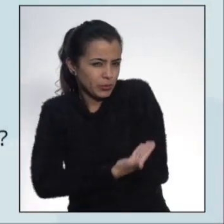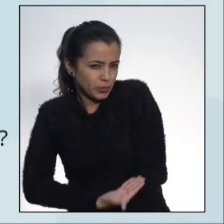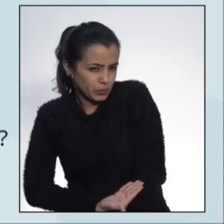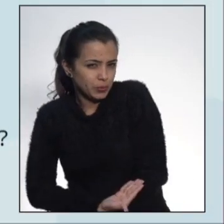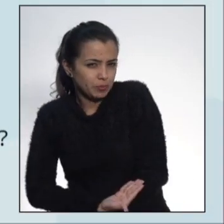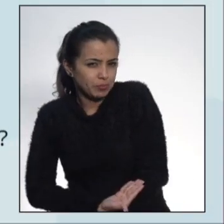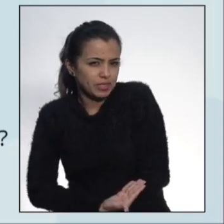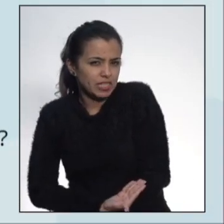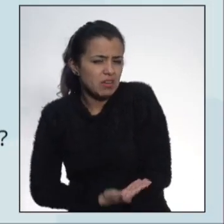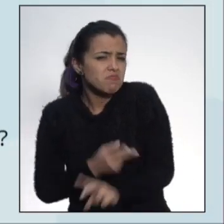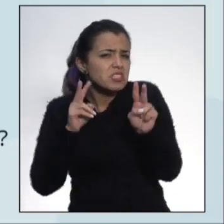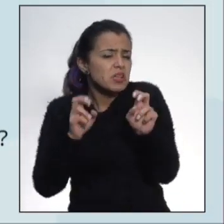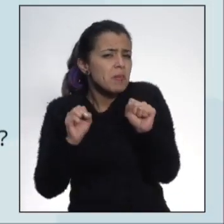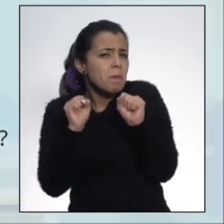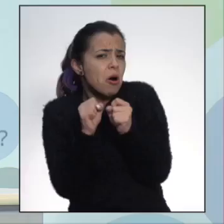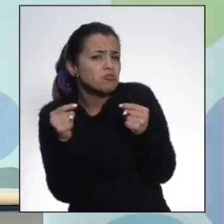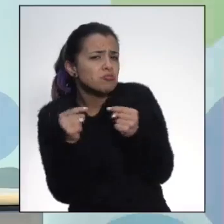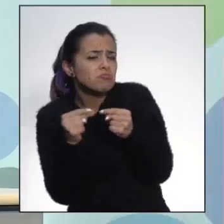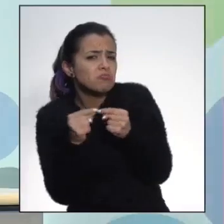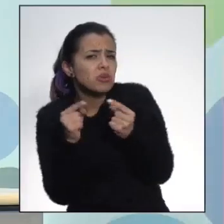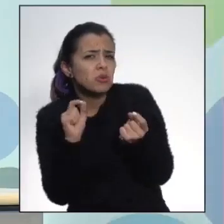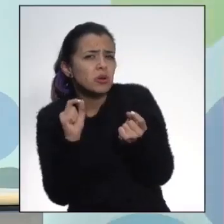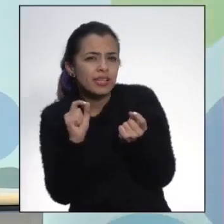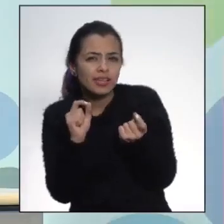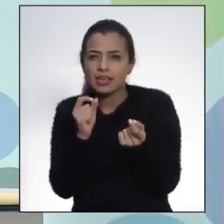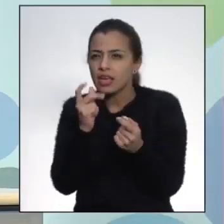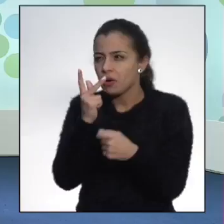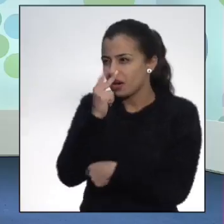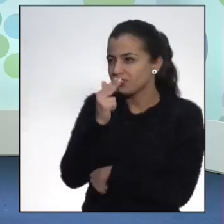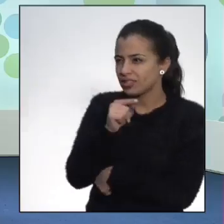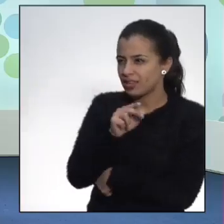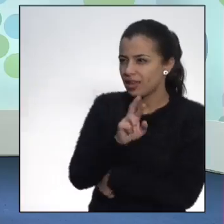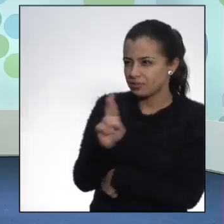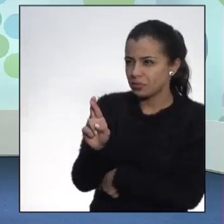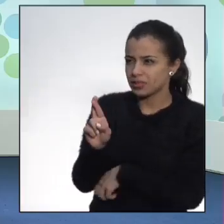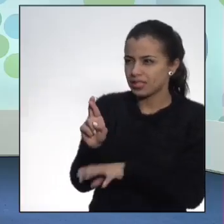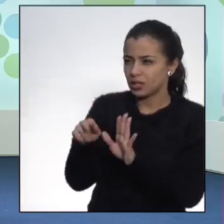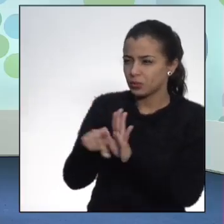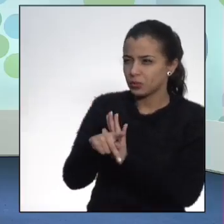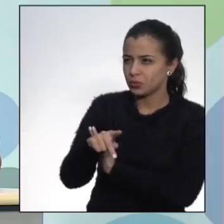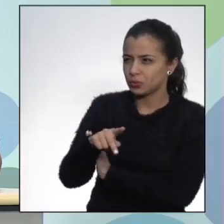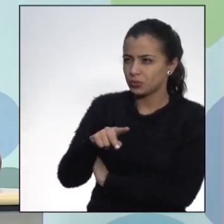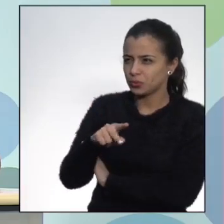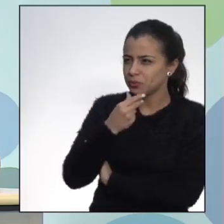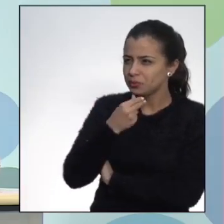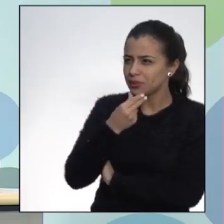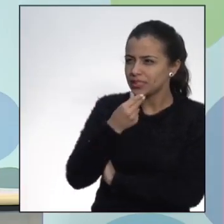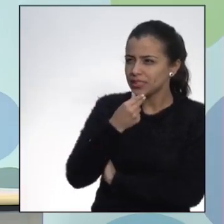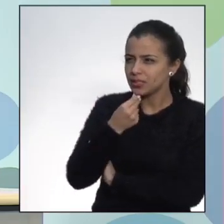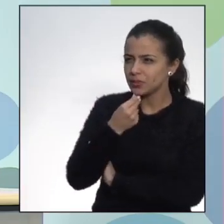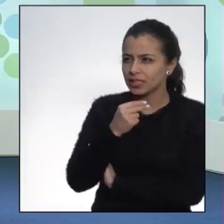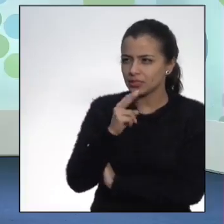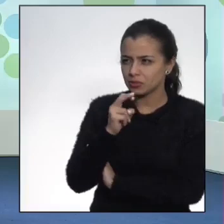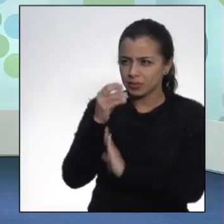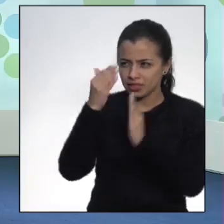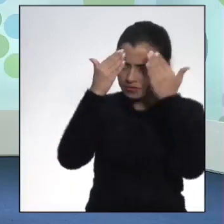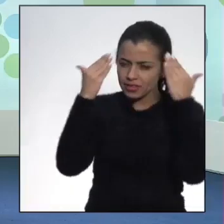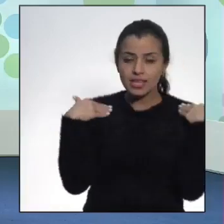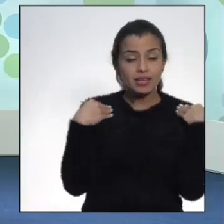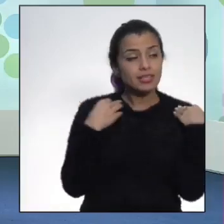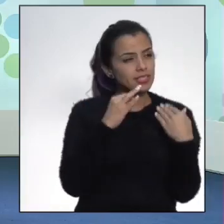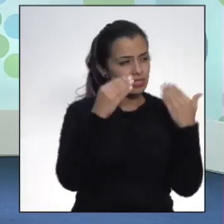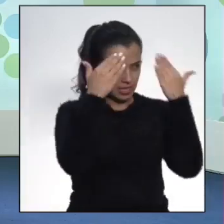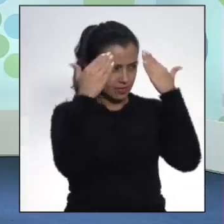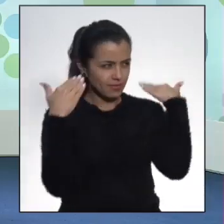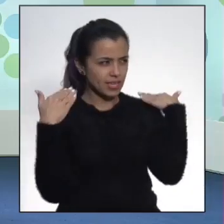nesse texto, né? Eu acho que é o que aquela resposta do menino, né, que envolvia a questão de pessoas, Das freiras que fazem coisas